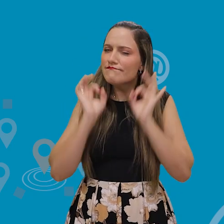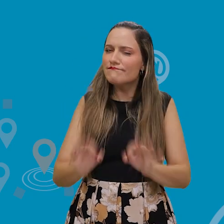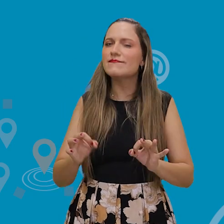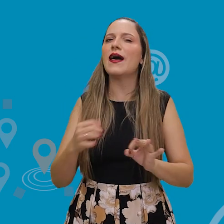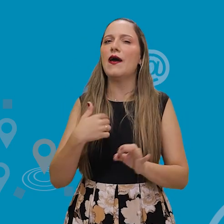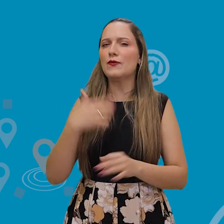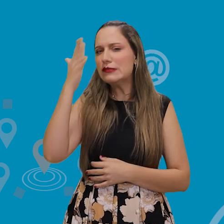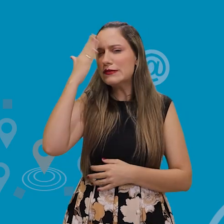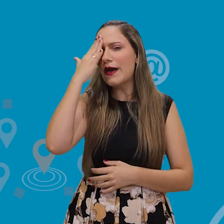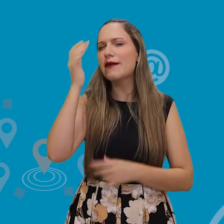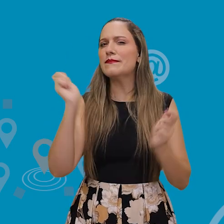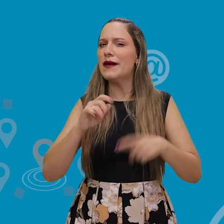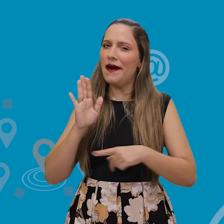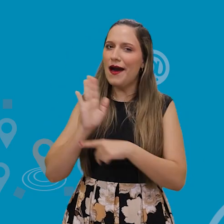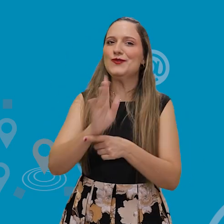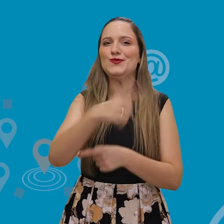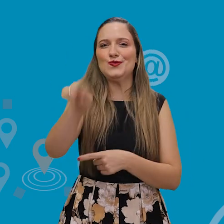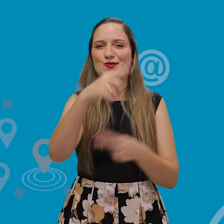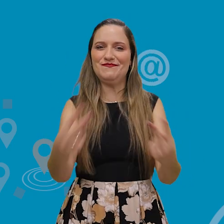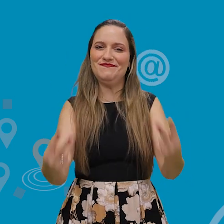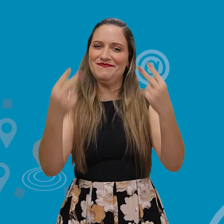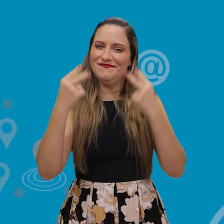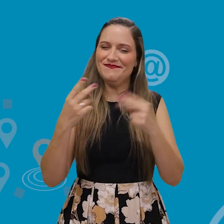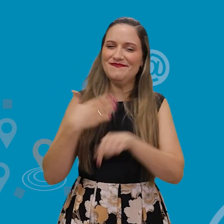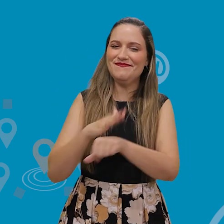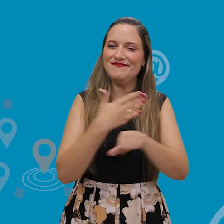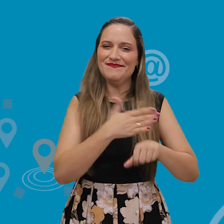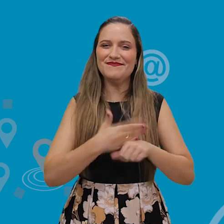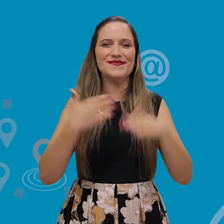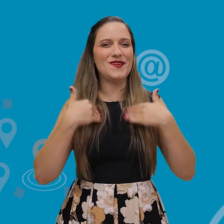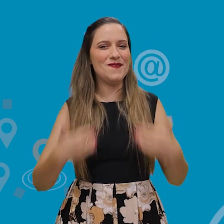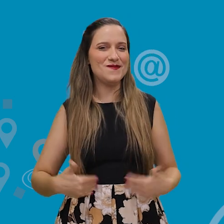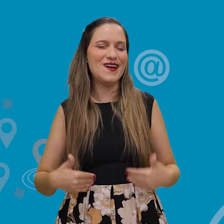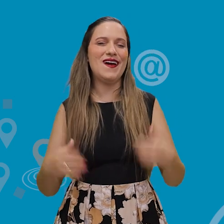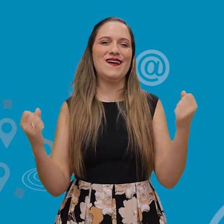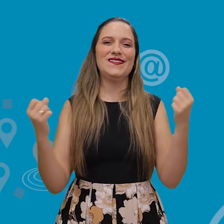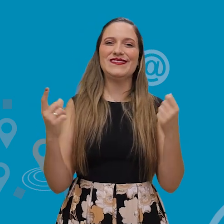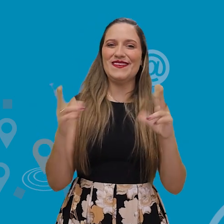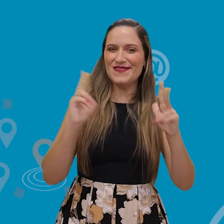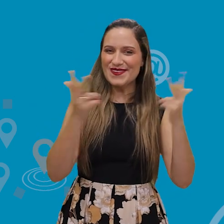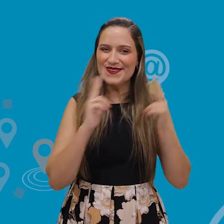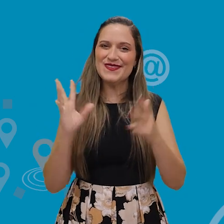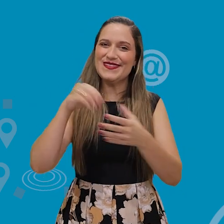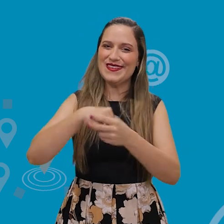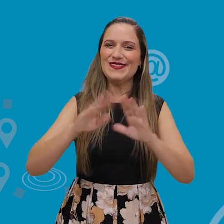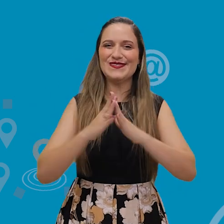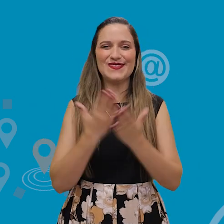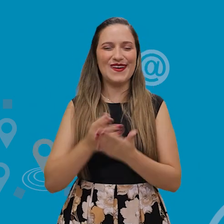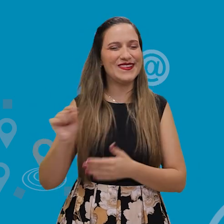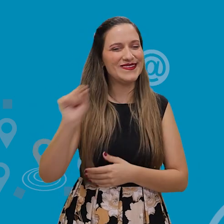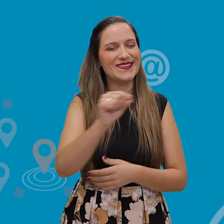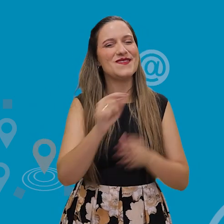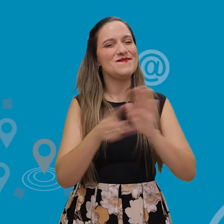tenho certeza que vai contribuir muito, né, para o desenvolvimento das práticas corporais de aventura nas